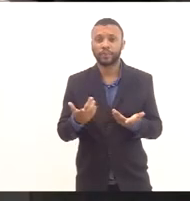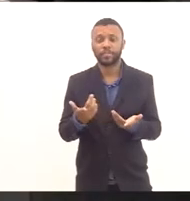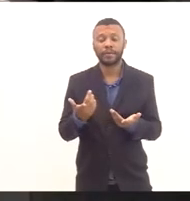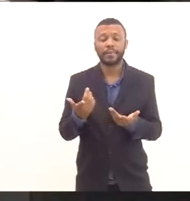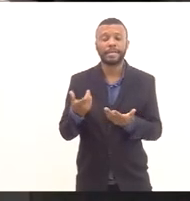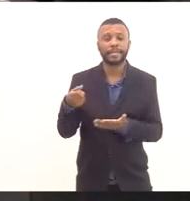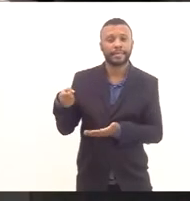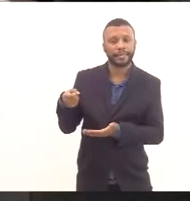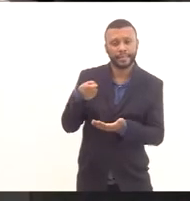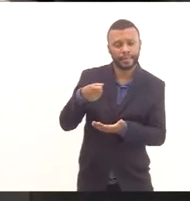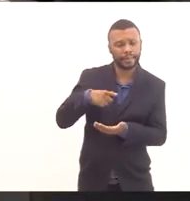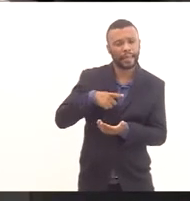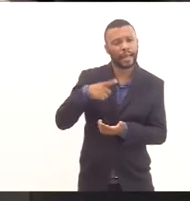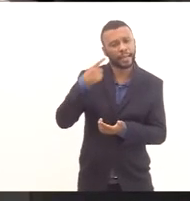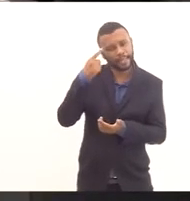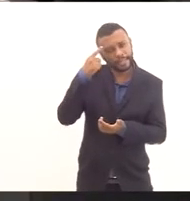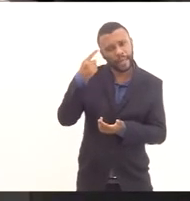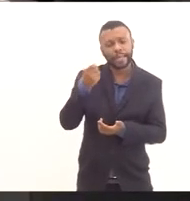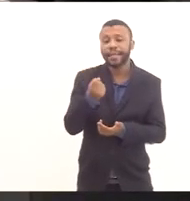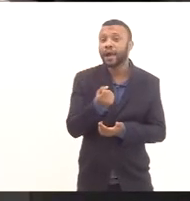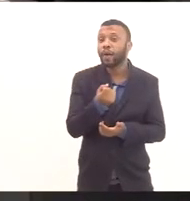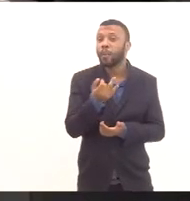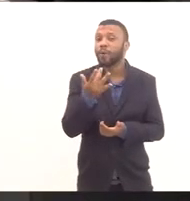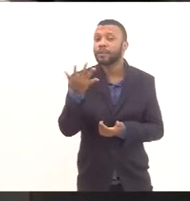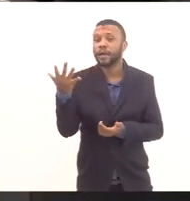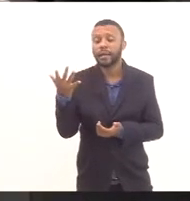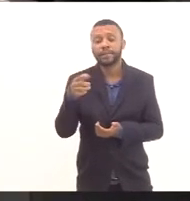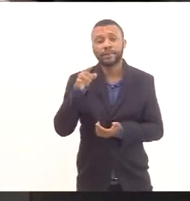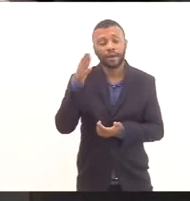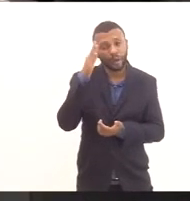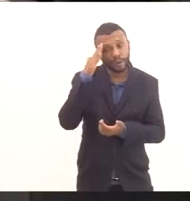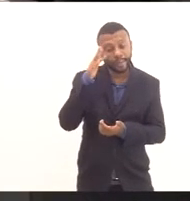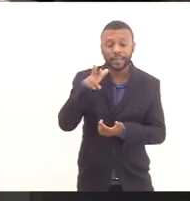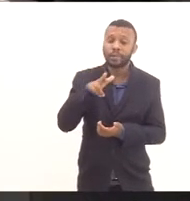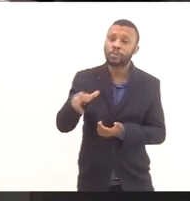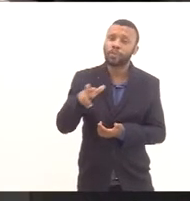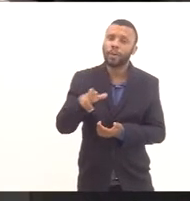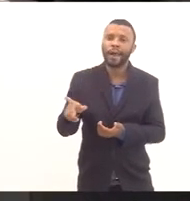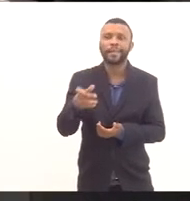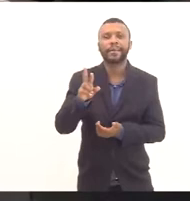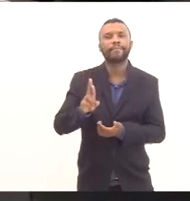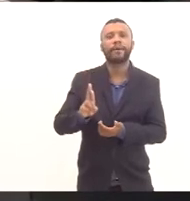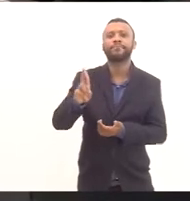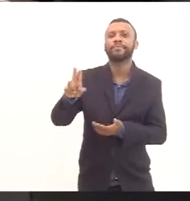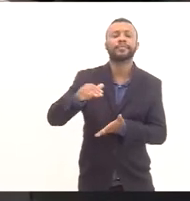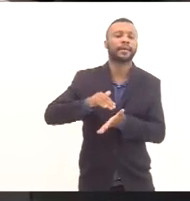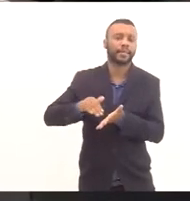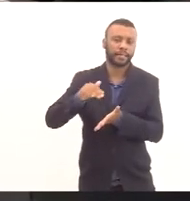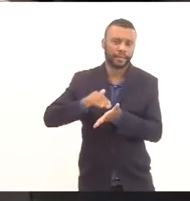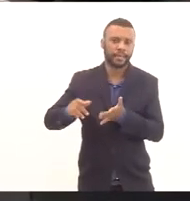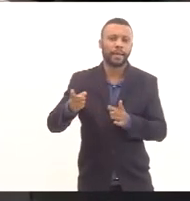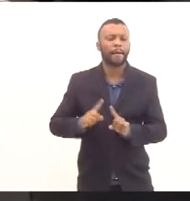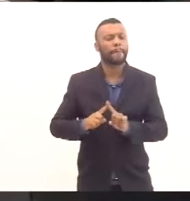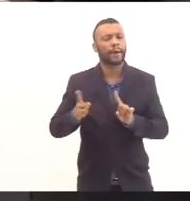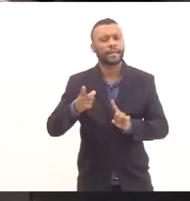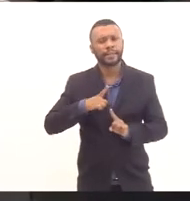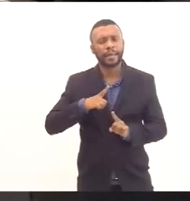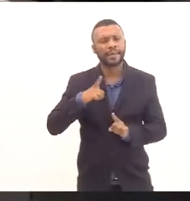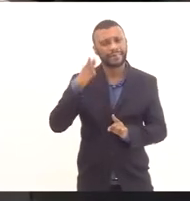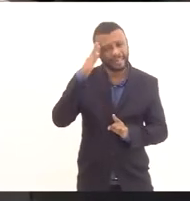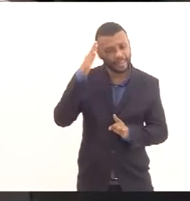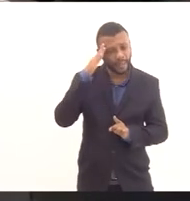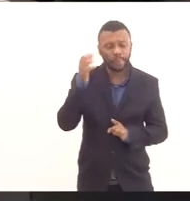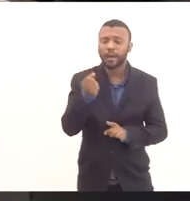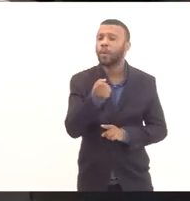cestas só tem ideia do do quantitativo sei que não era você não estava à frente da secretaria ainda mas tem dentro do quantitativo